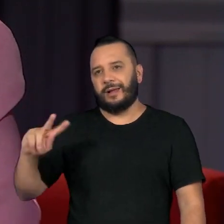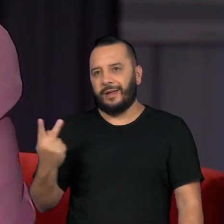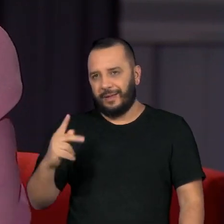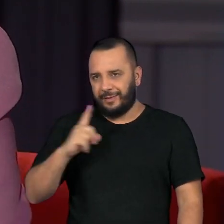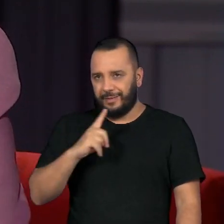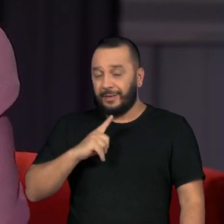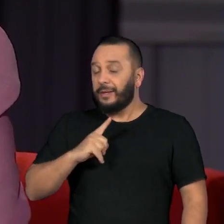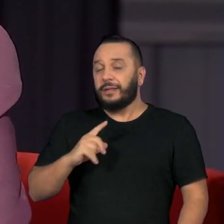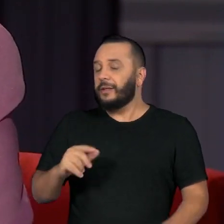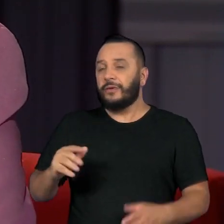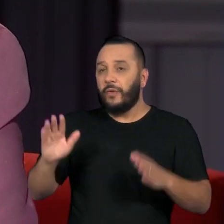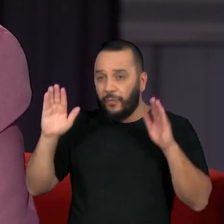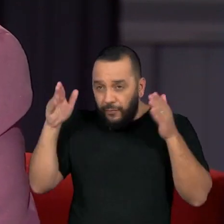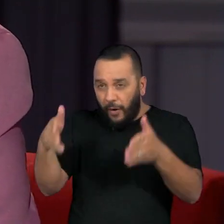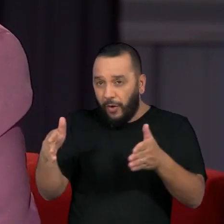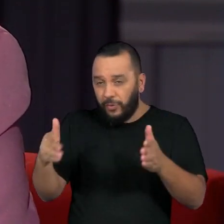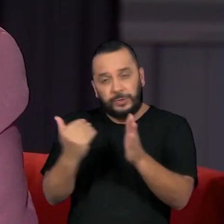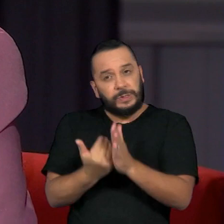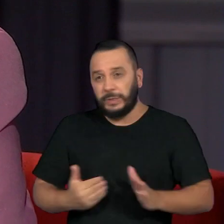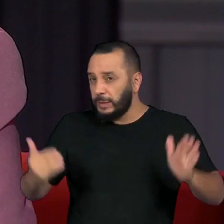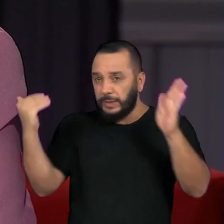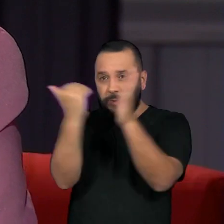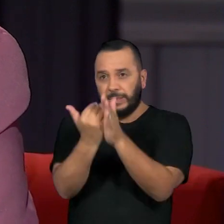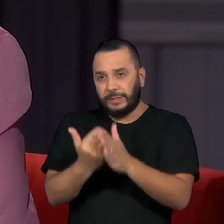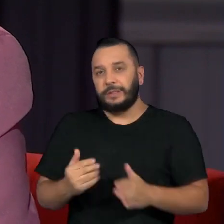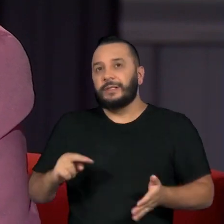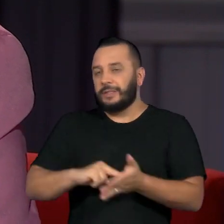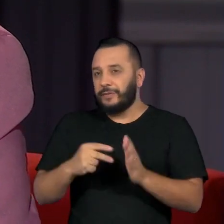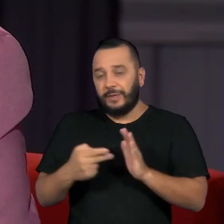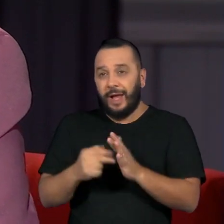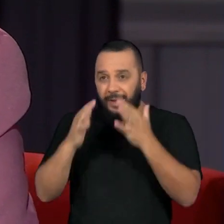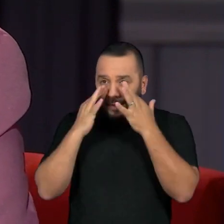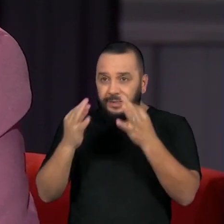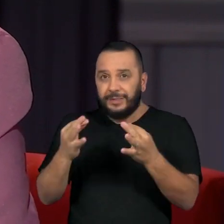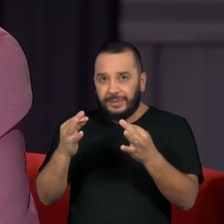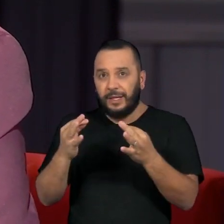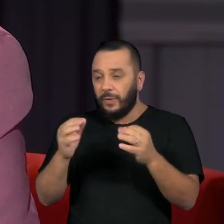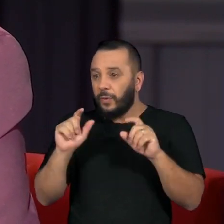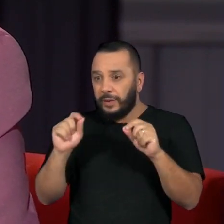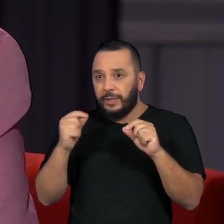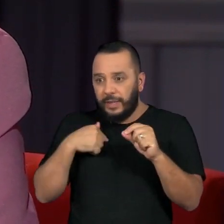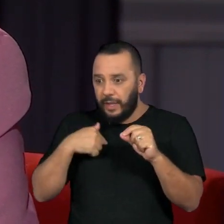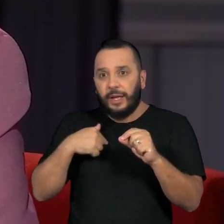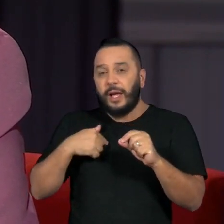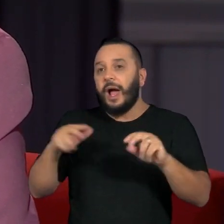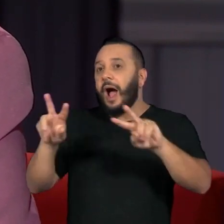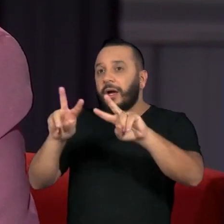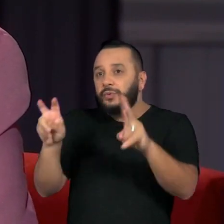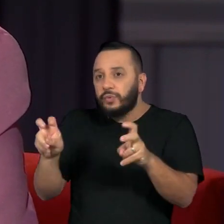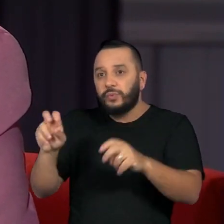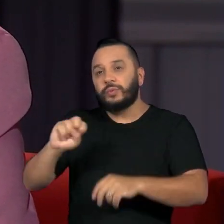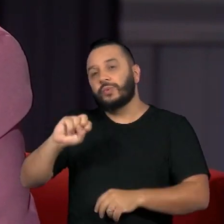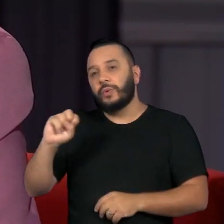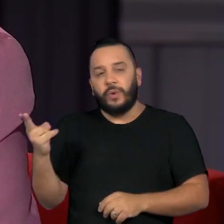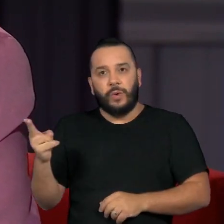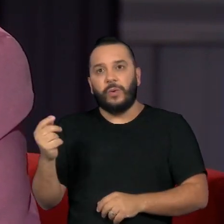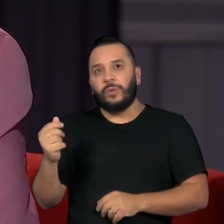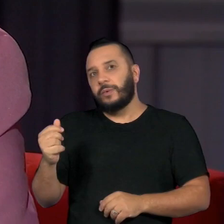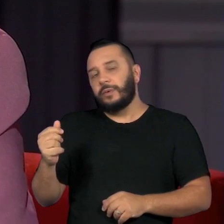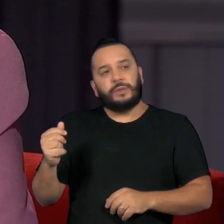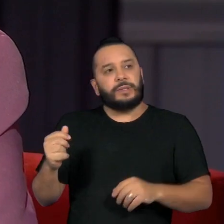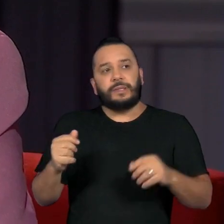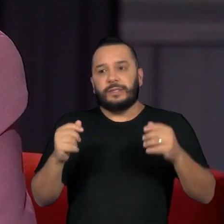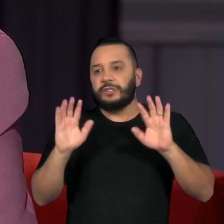O hiperfoco o que é? Atenção demais, necessidade demais de consumir determinado assunto e esquecer um pouco do que